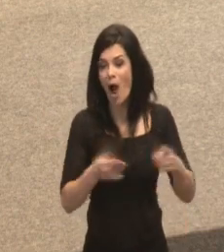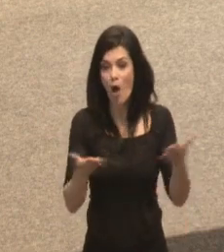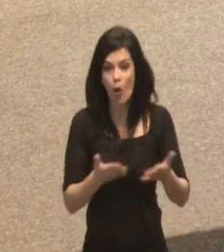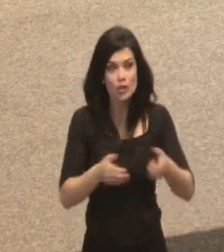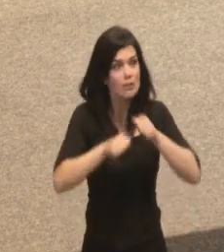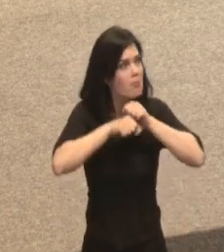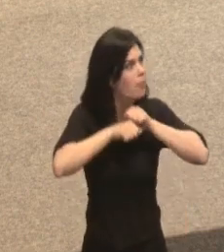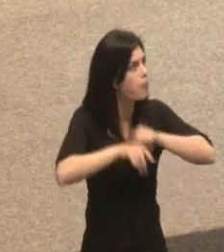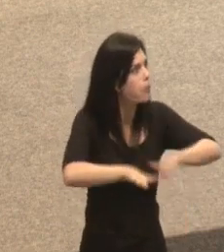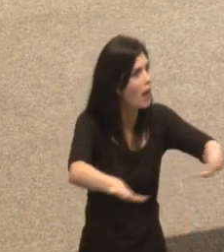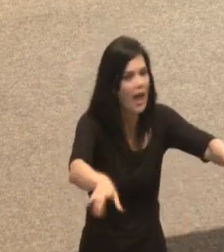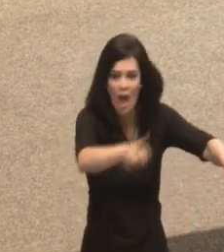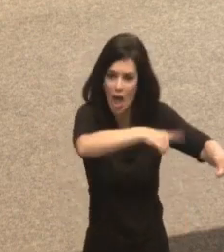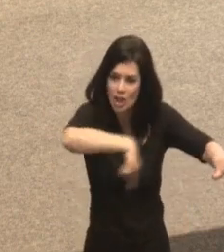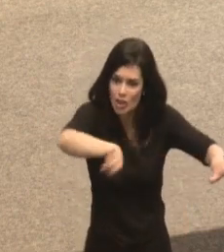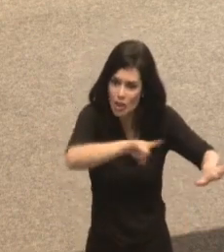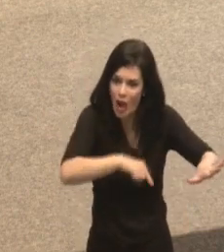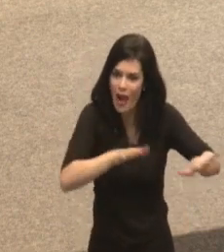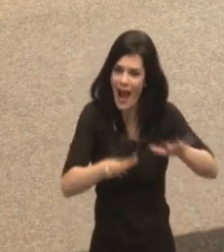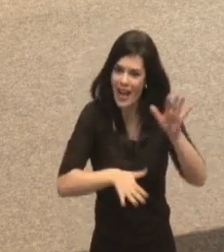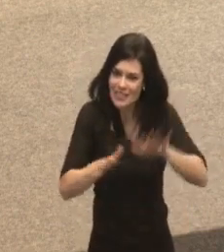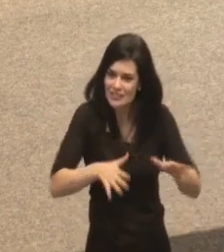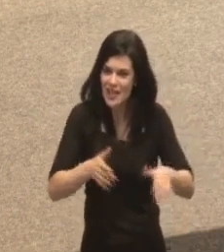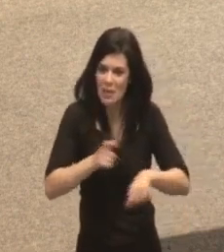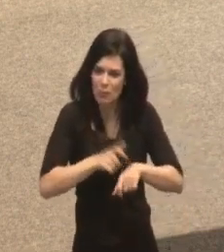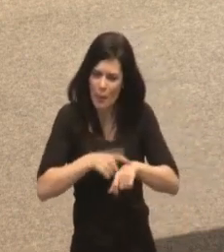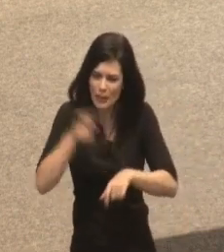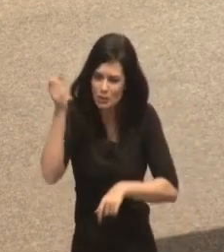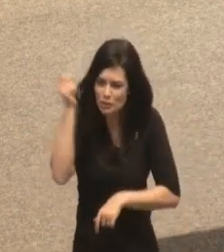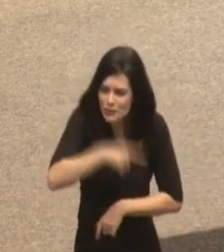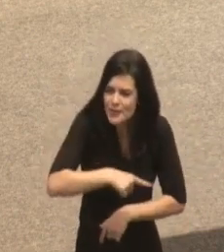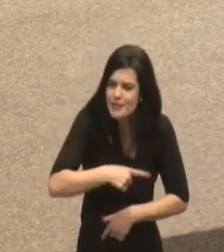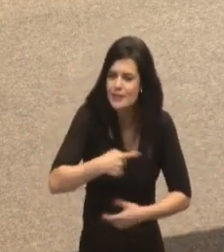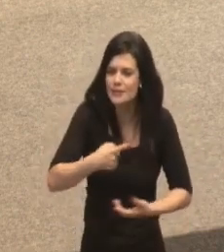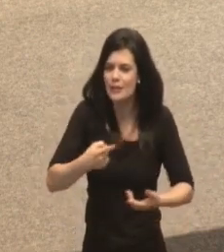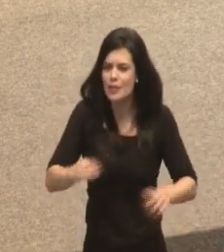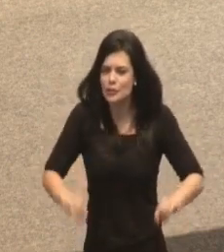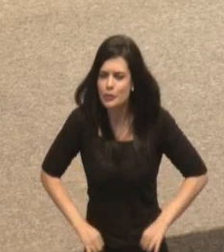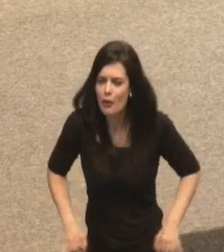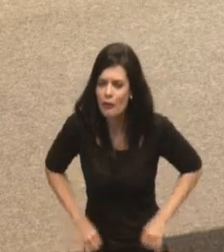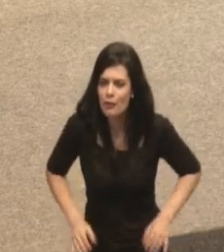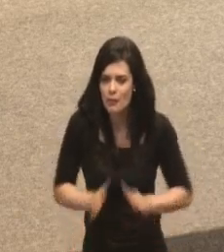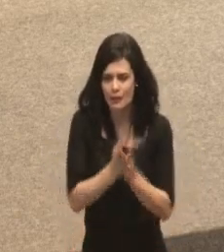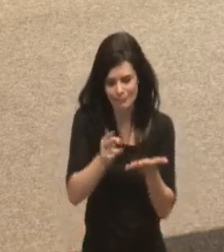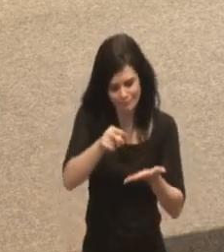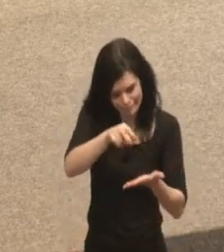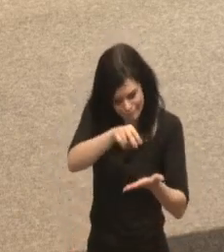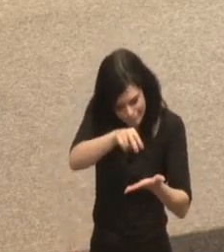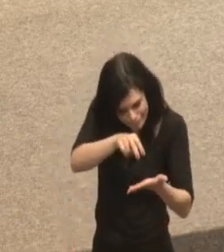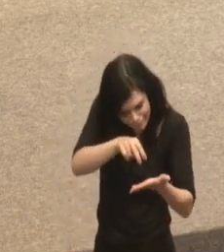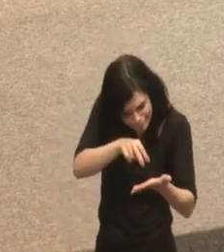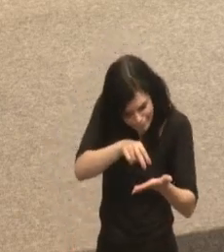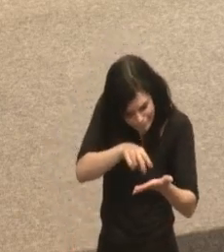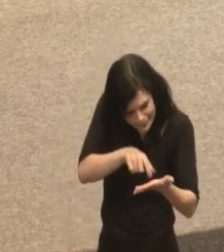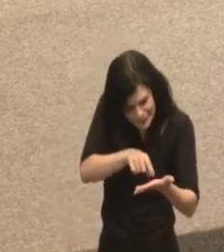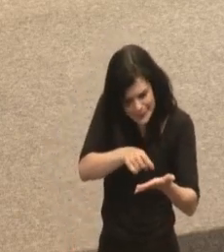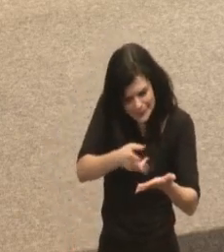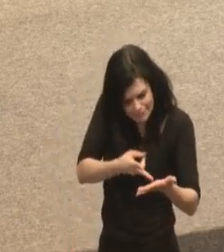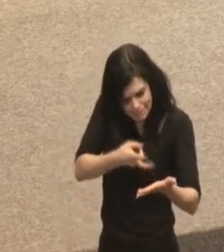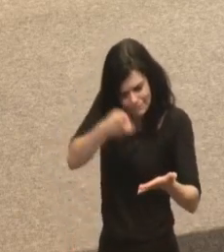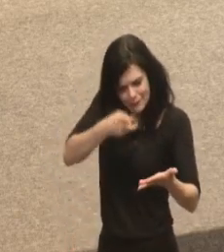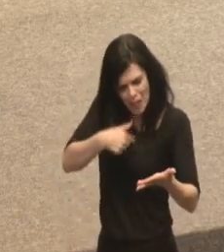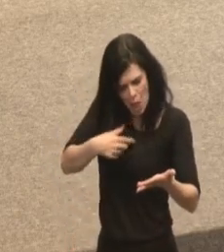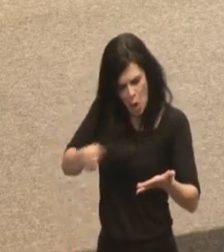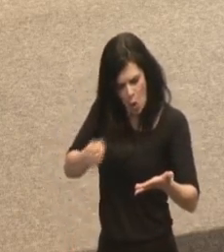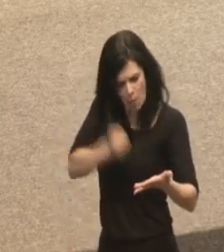numa UTI, num momento de grave de acidente, num momento de desespero? Quantas pessoas não já clamaram, posso todas as coisas naquele que me